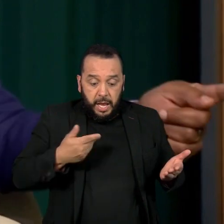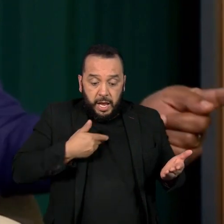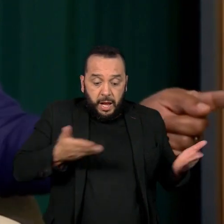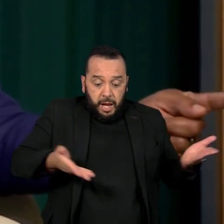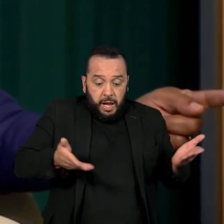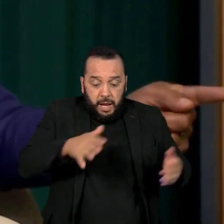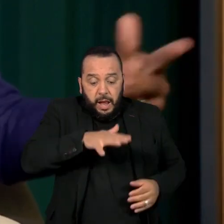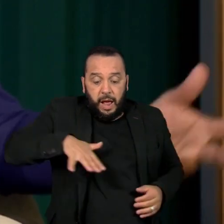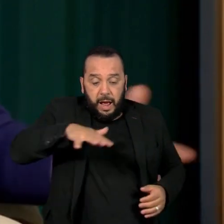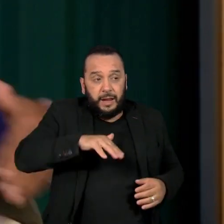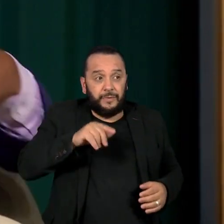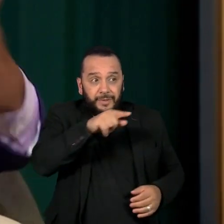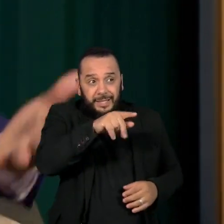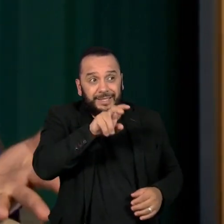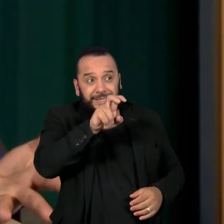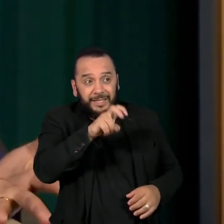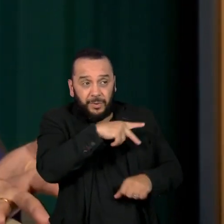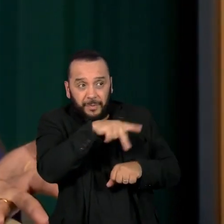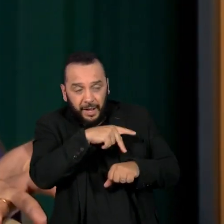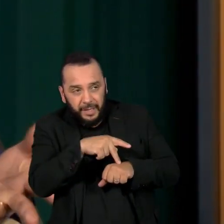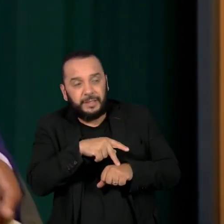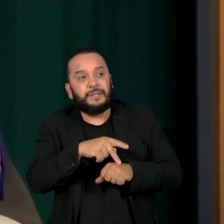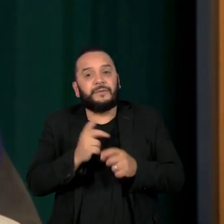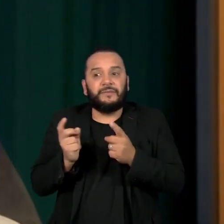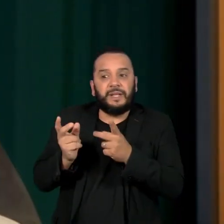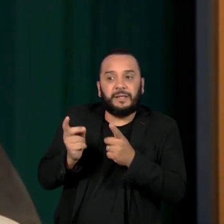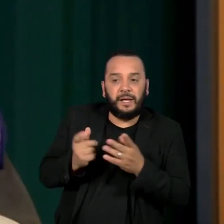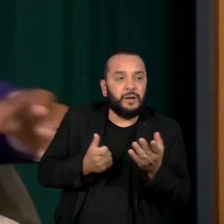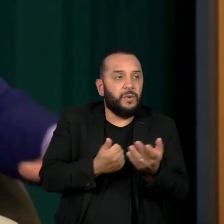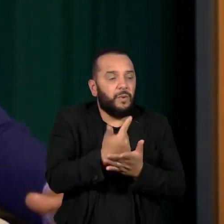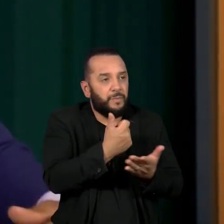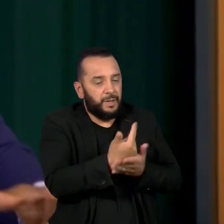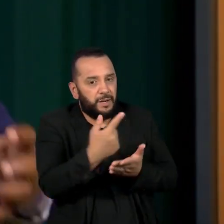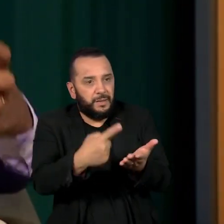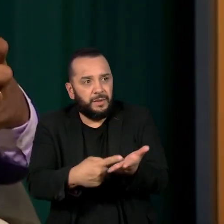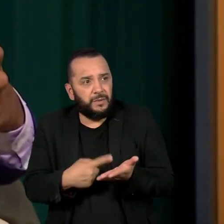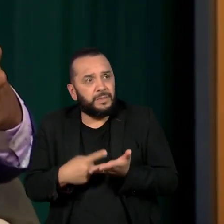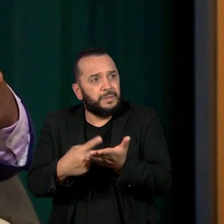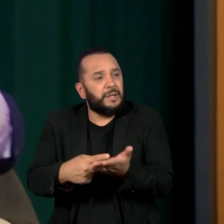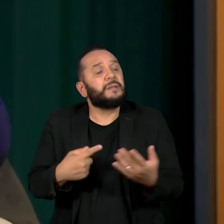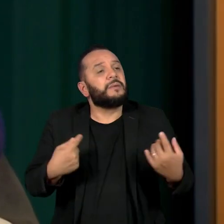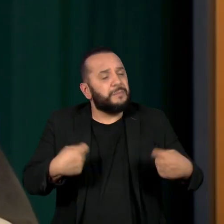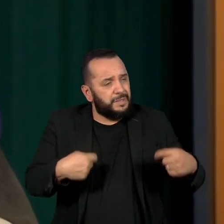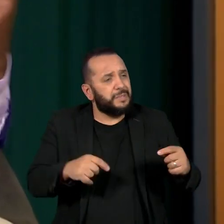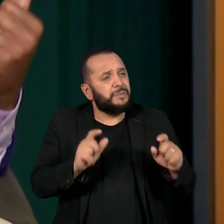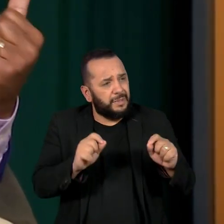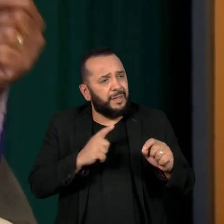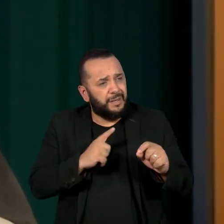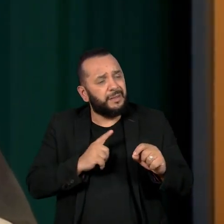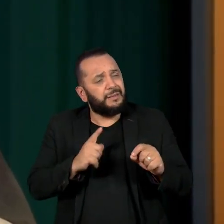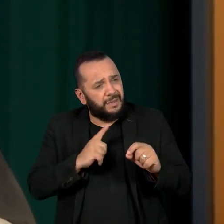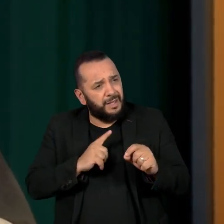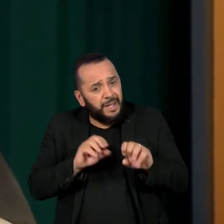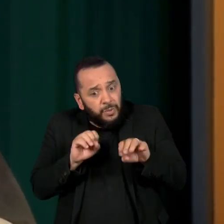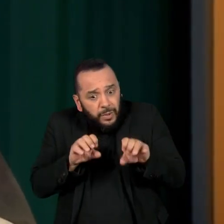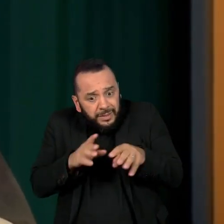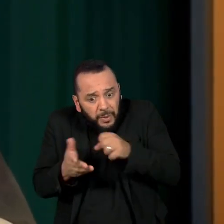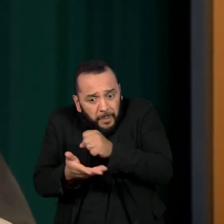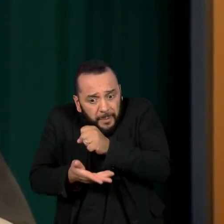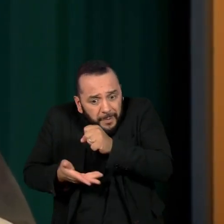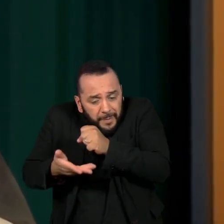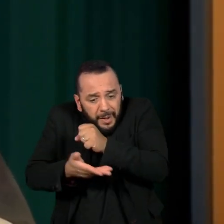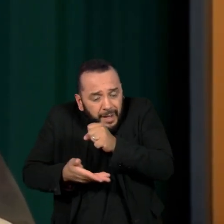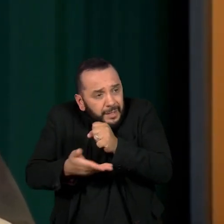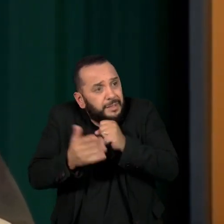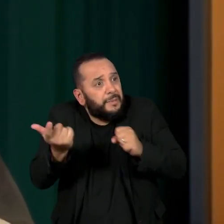vender e comprar e negociar, né? Mas sem fazer essa base estrutural, dificilmente esse que está entrando agora só